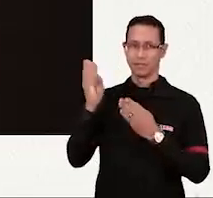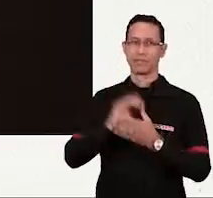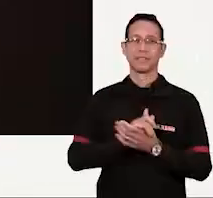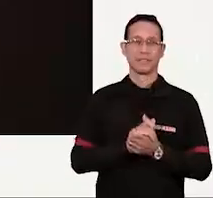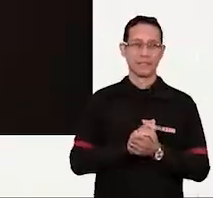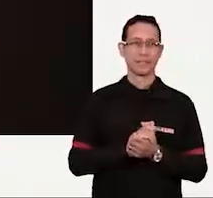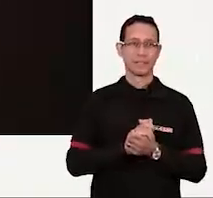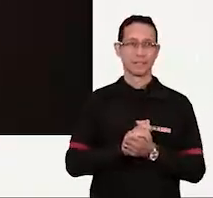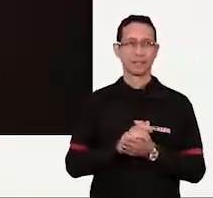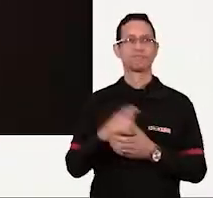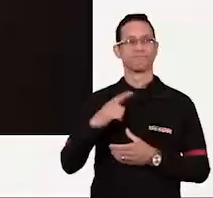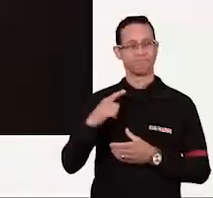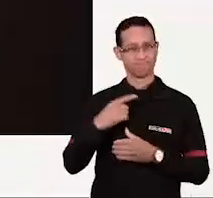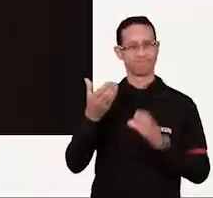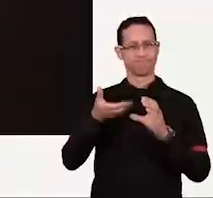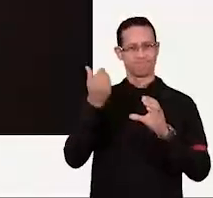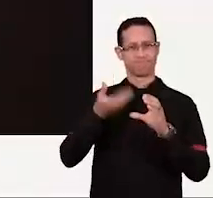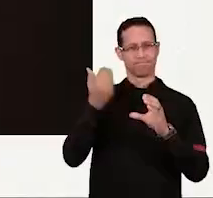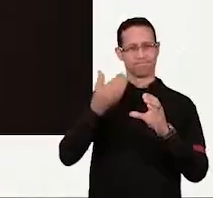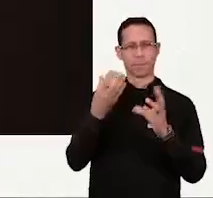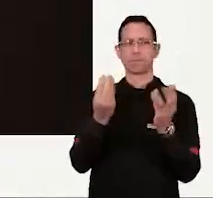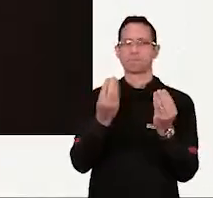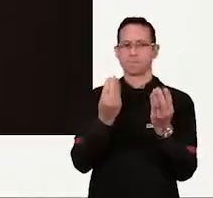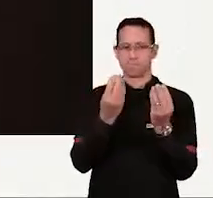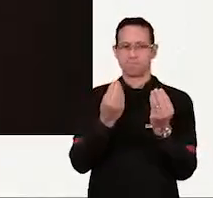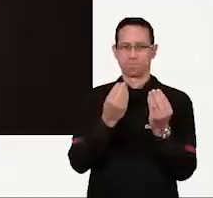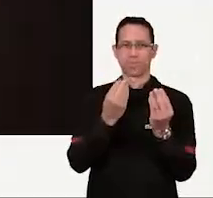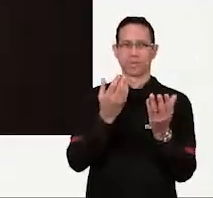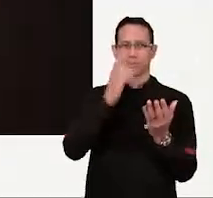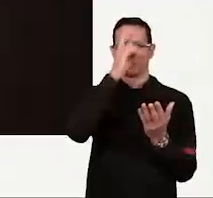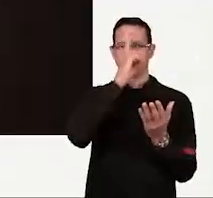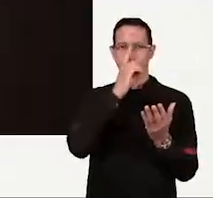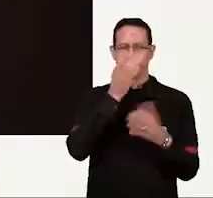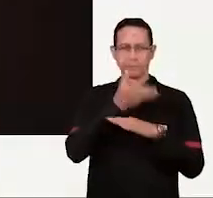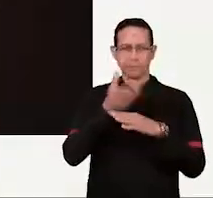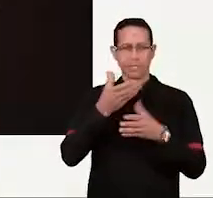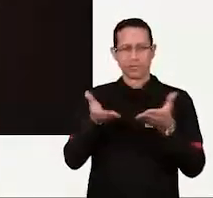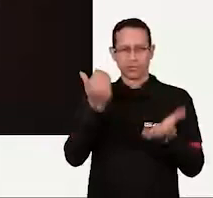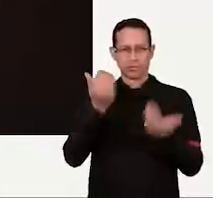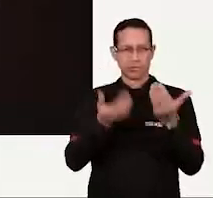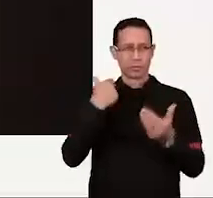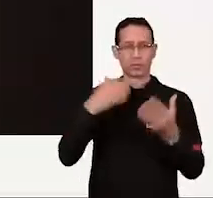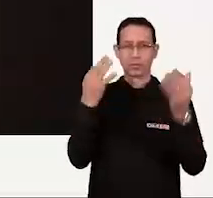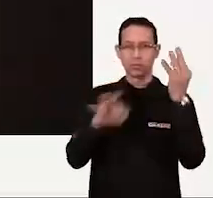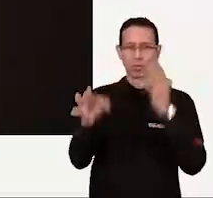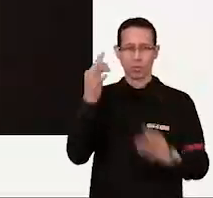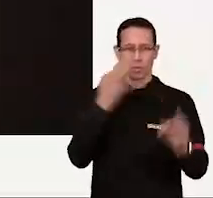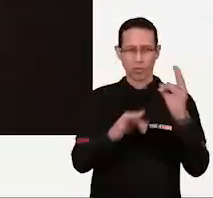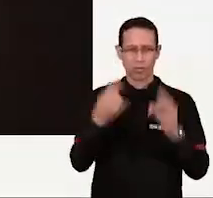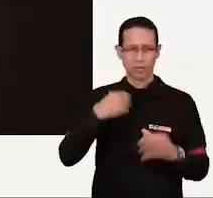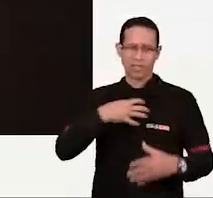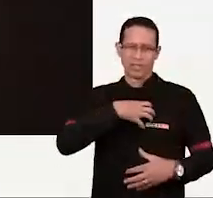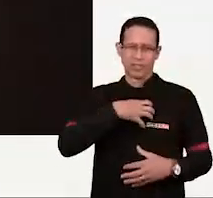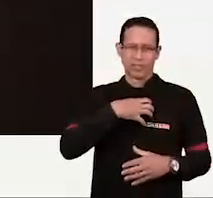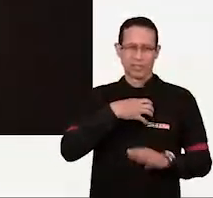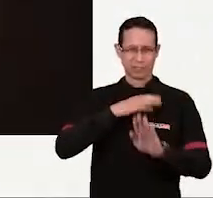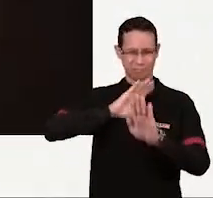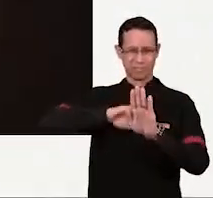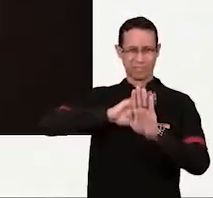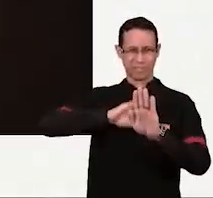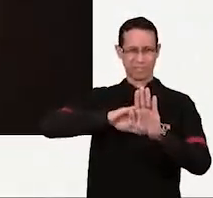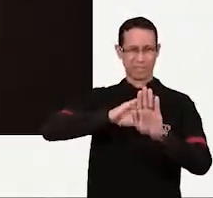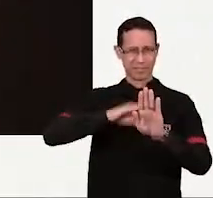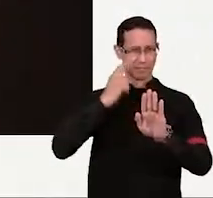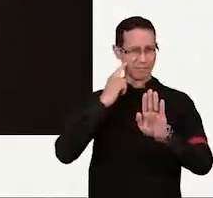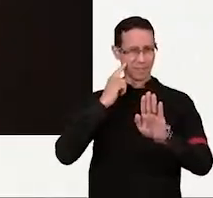assim, muita secreção purulenta. Tudo que o Ronaldo falou sobre dor, incômodo. Você imagina você ter atrás do seu tímpano toda